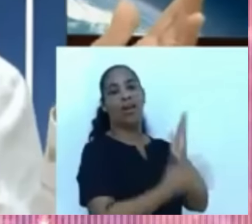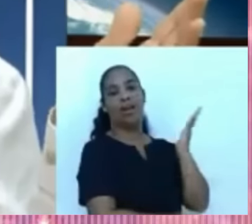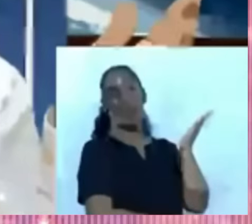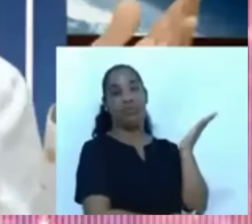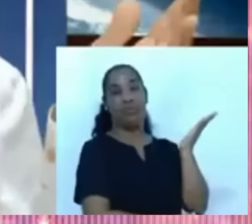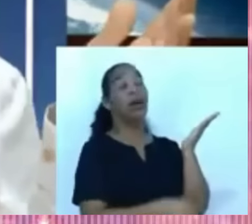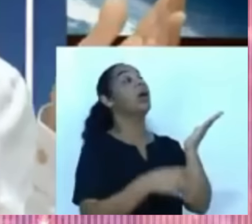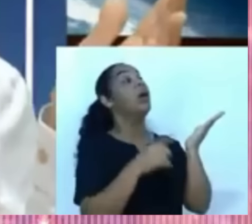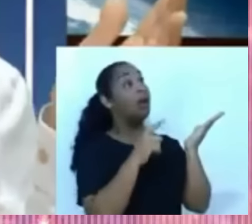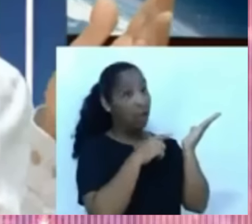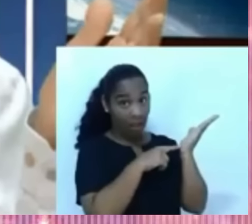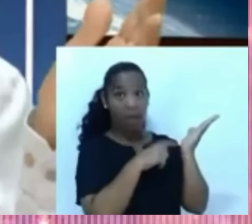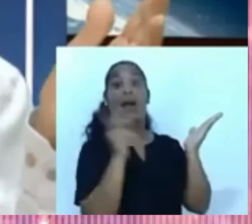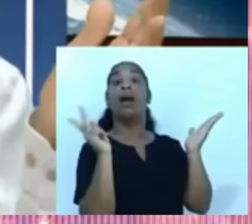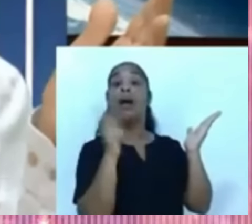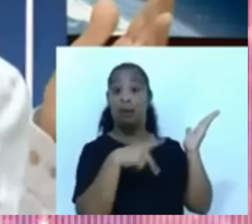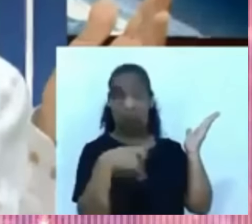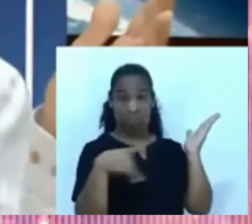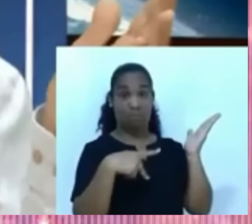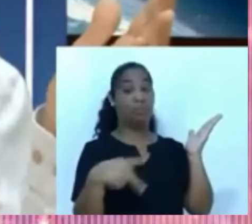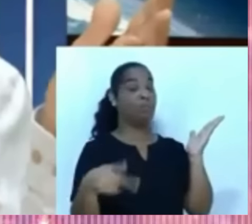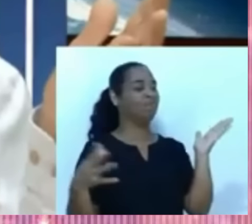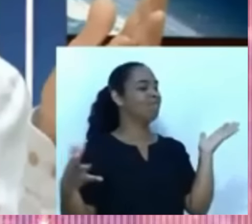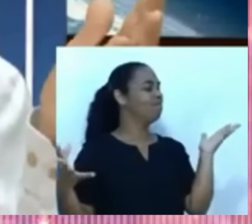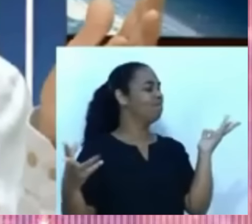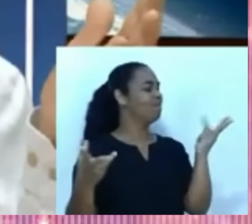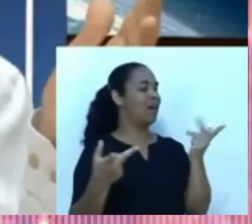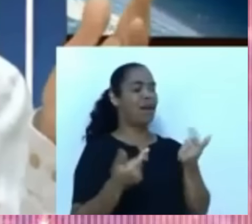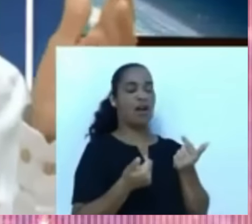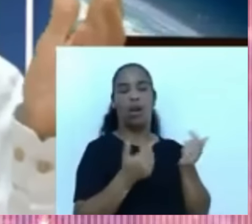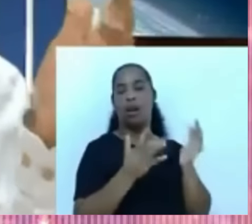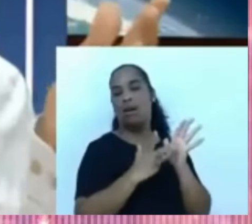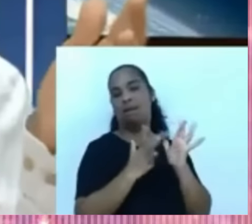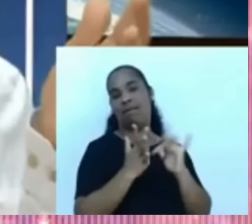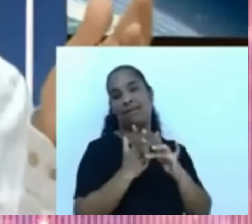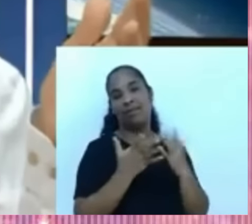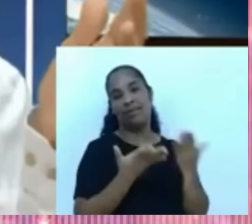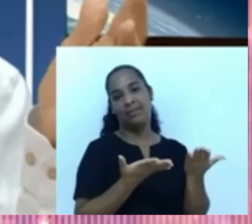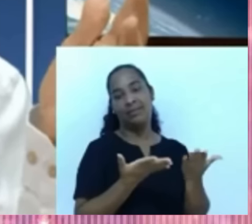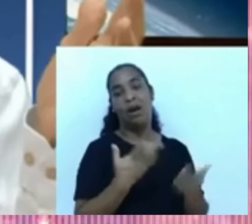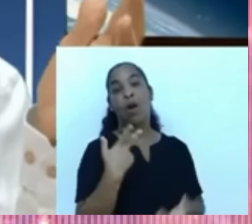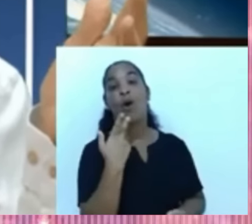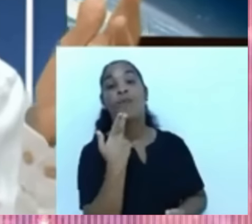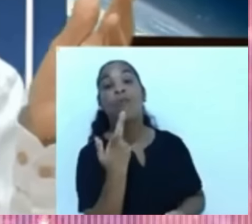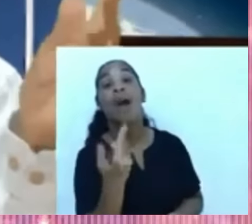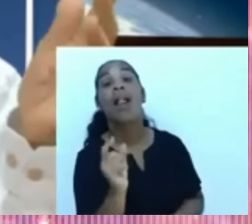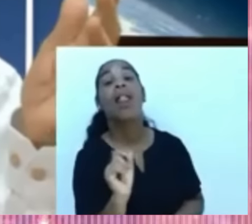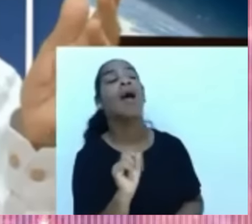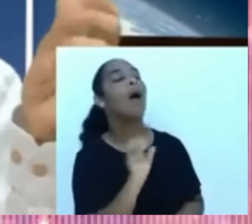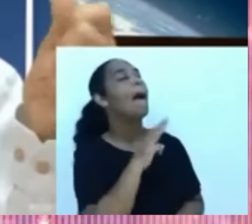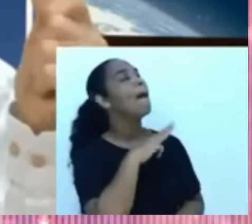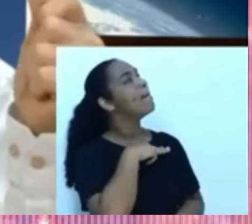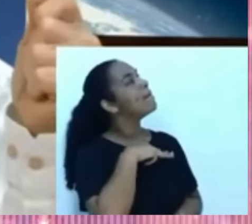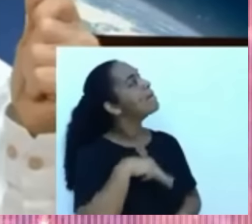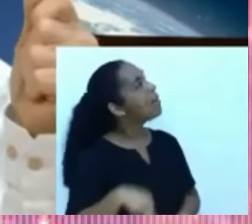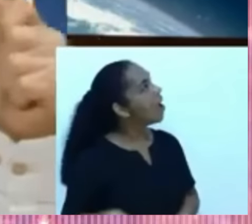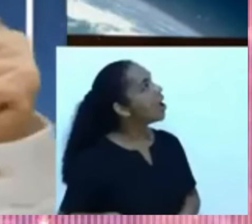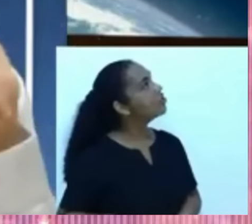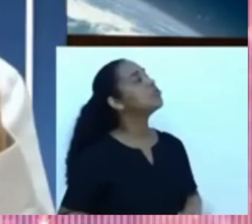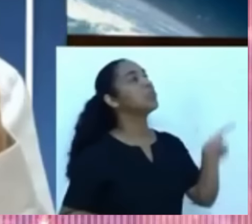educador por excelência que quem nos vem dizer mestre Sim eu